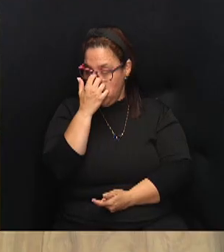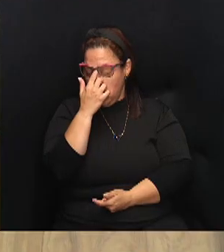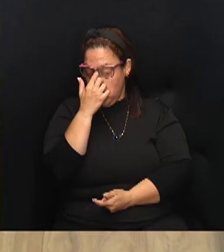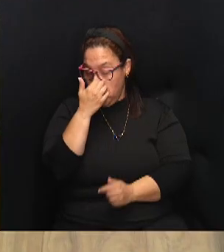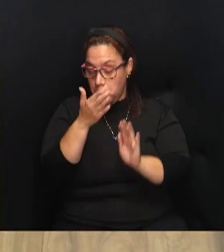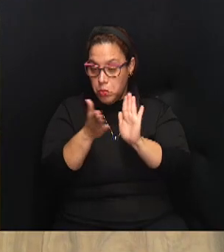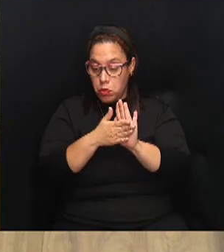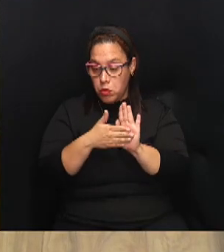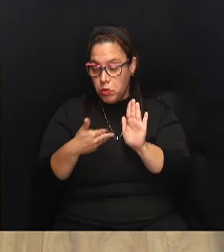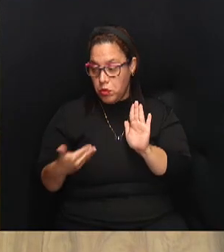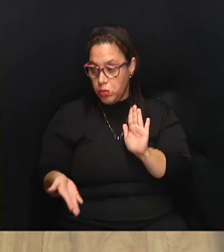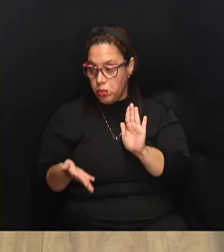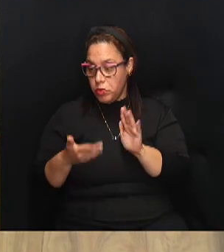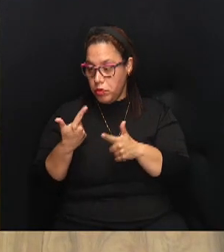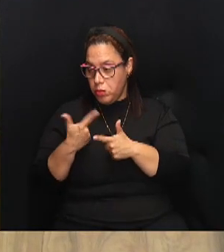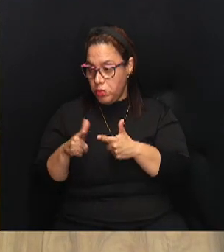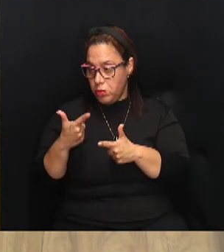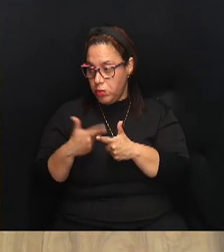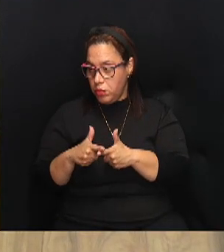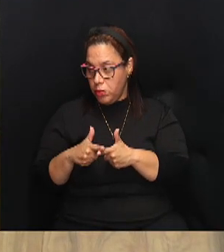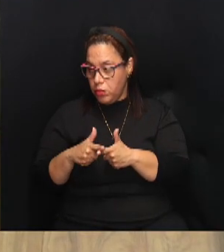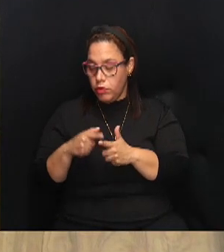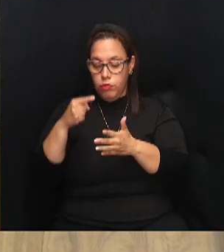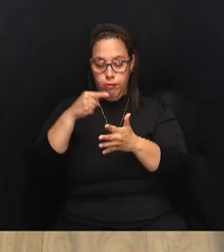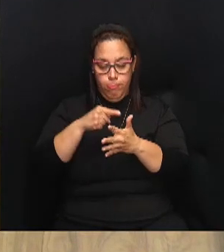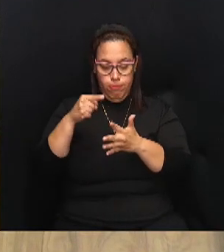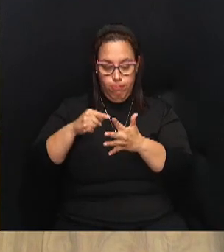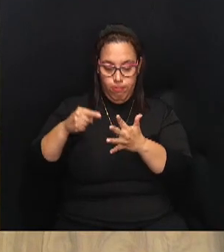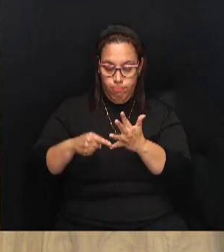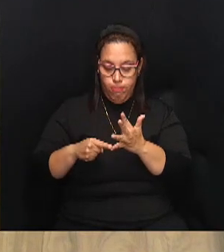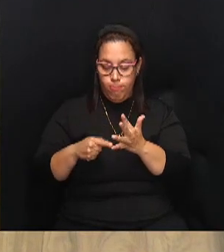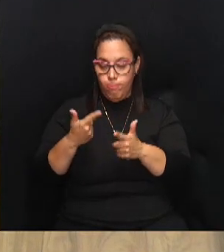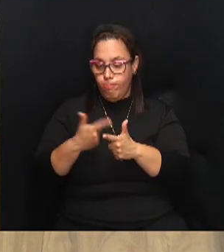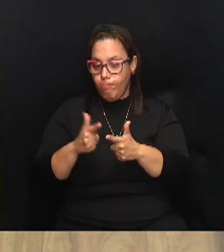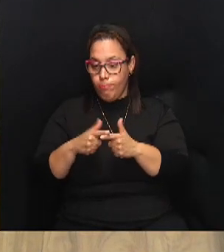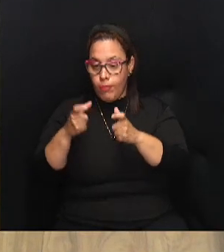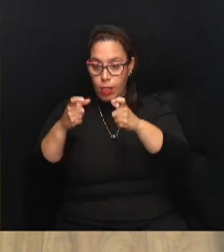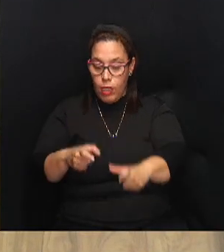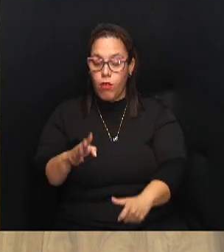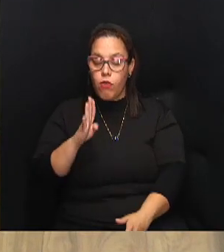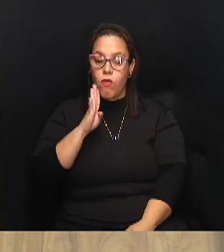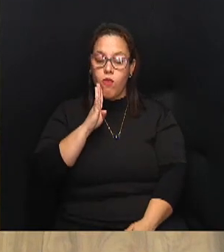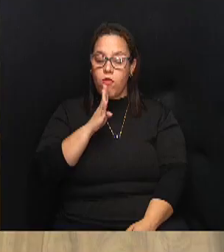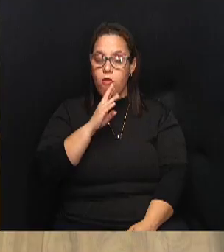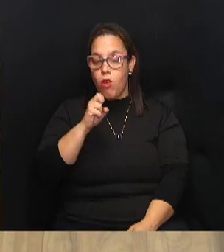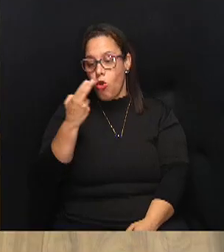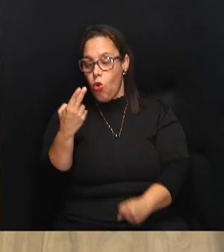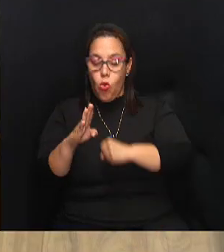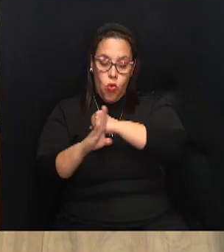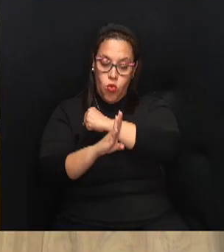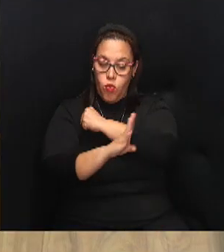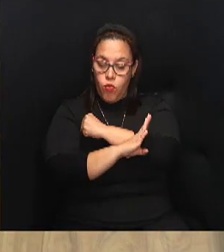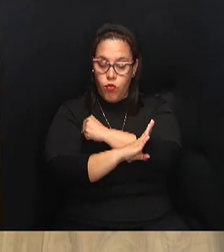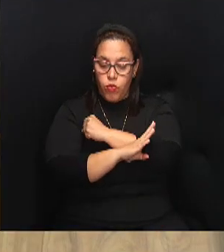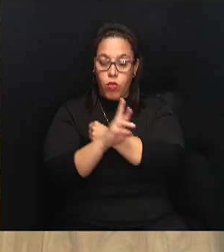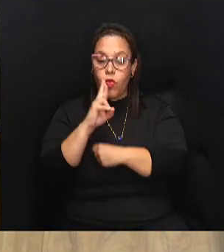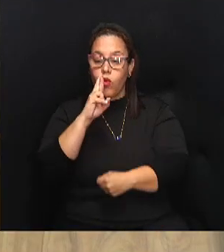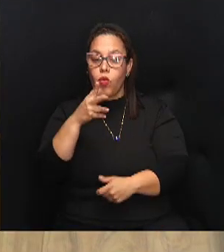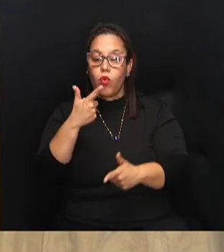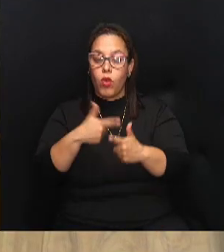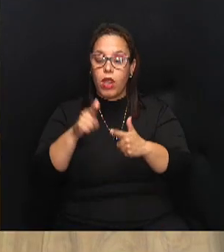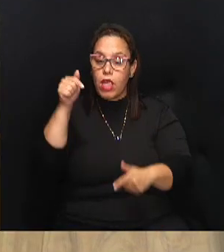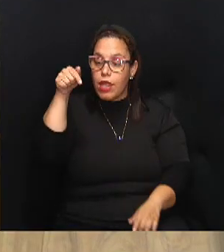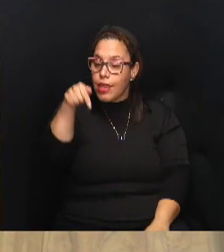o problema. Né? Então são pontuais, o problema está em tal bairro. O que nós vamos fazer para solucionar o problema em tal